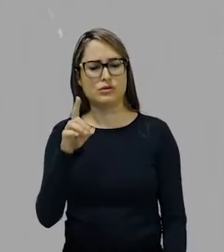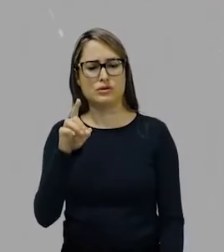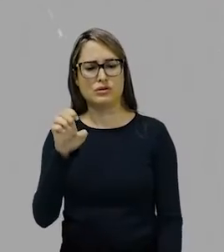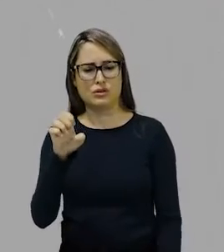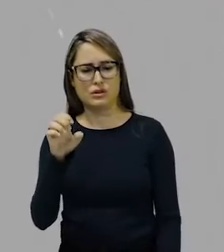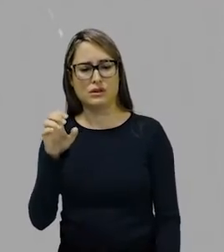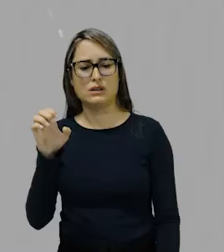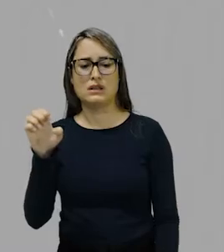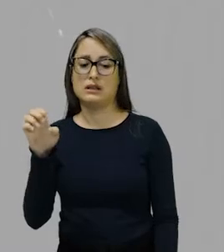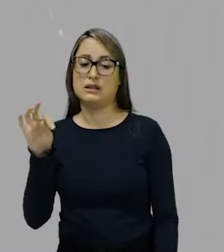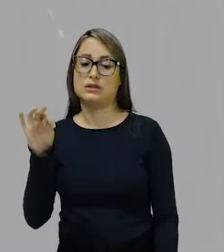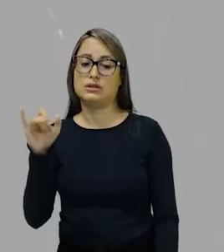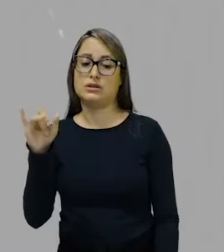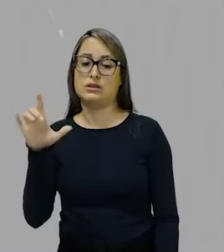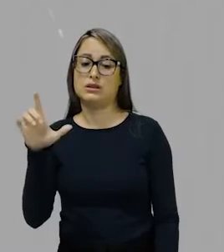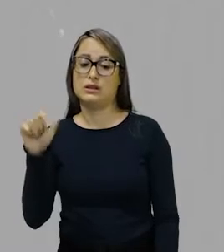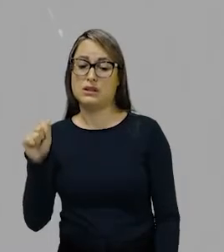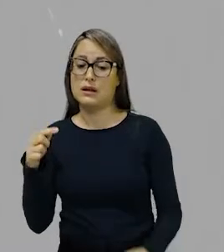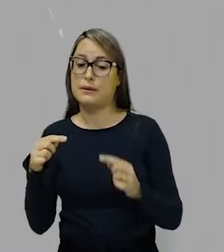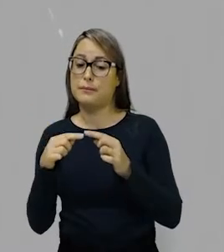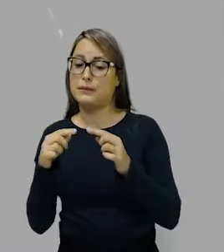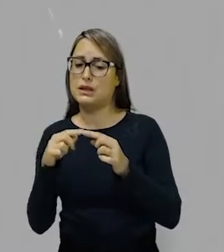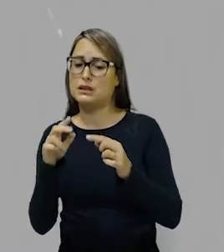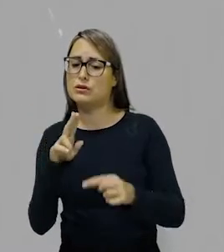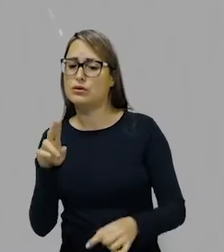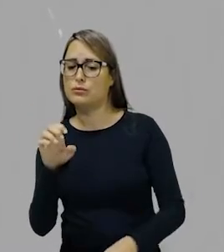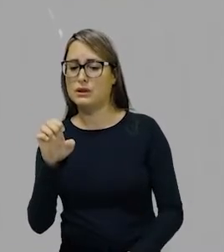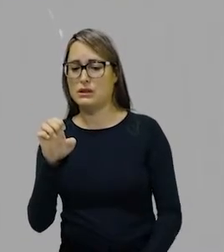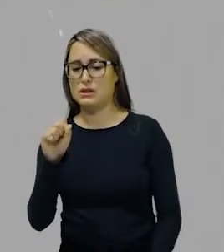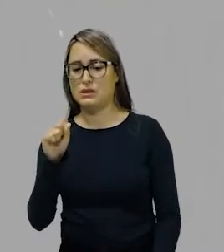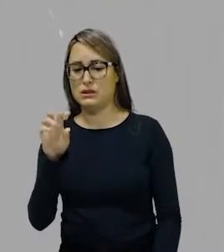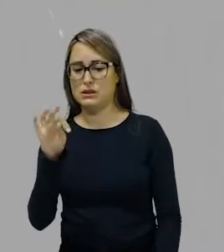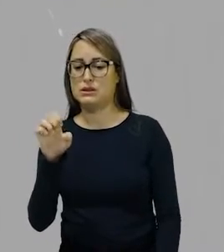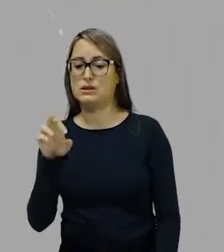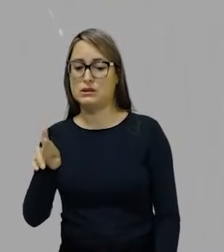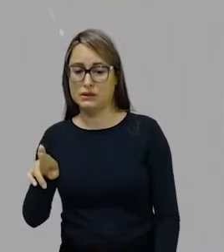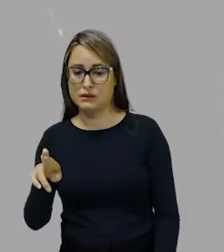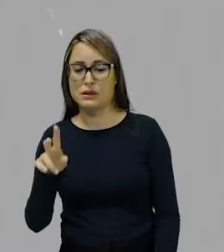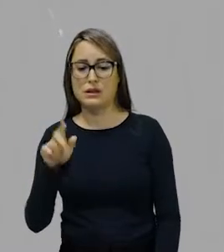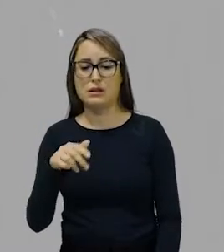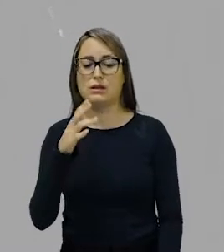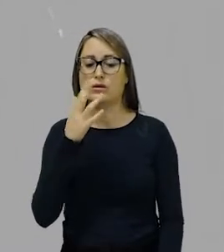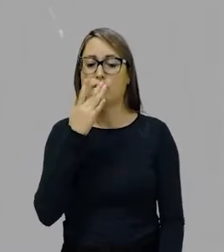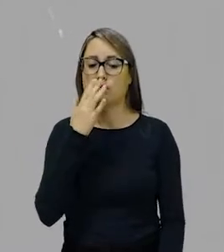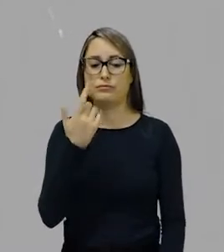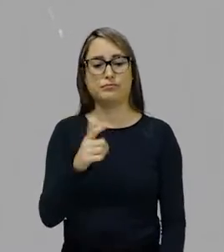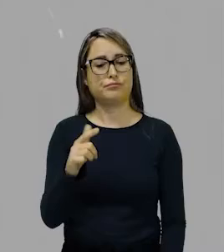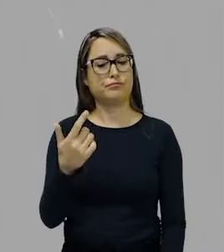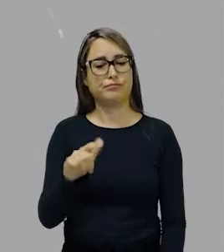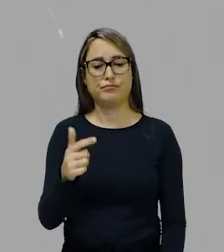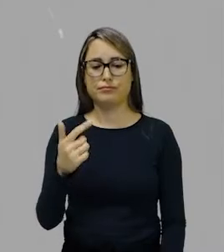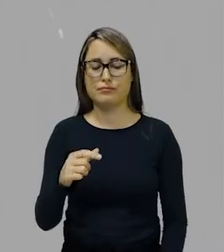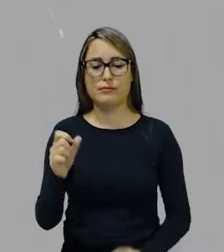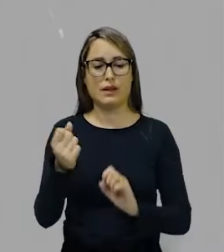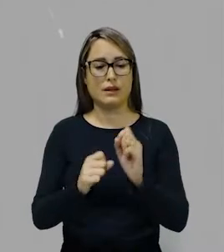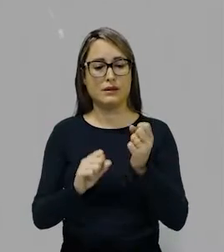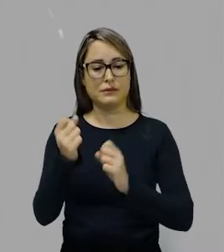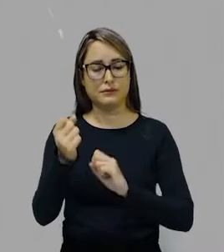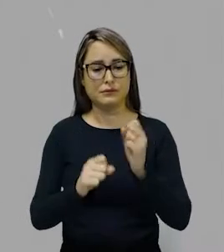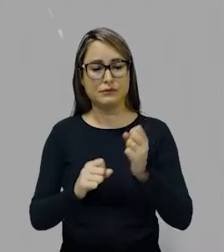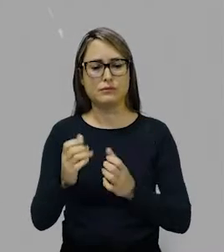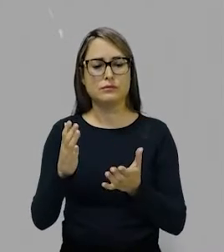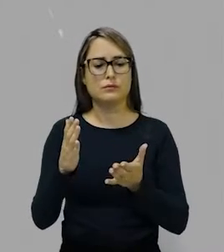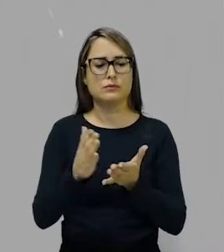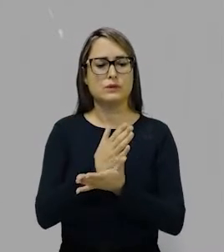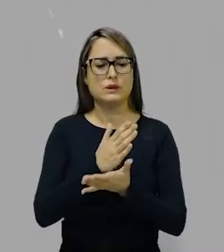bem? Então, vamos lá. Vamos voltar para a questão. É um líquido incolor utilizado na fabricação de essência